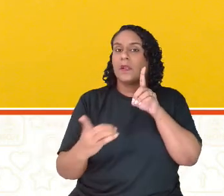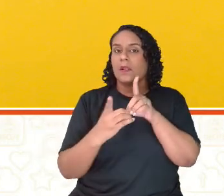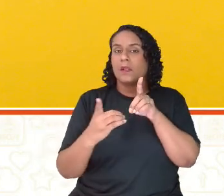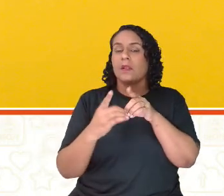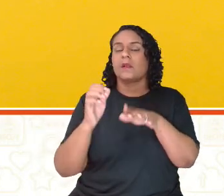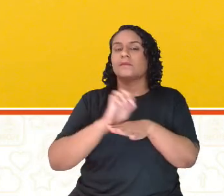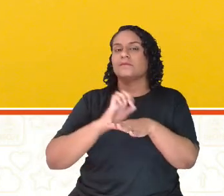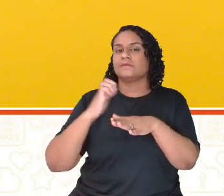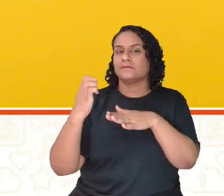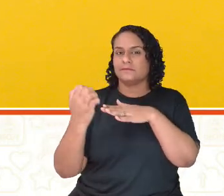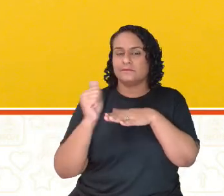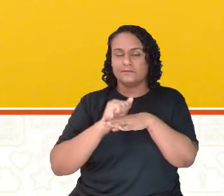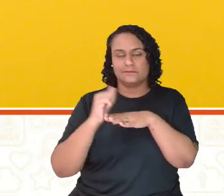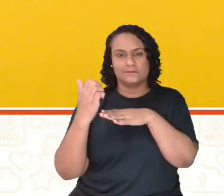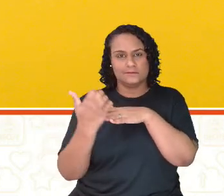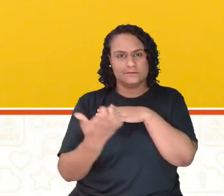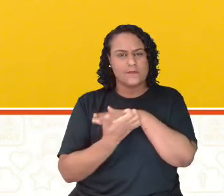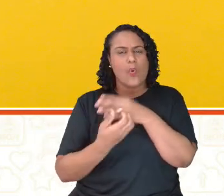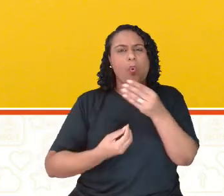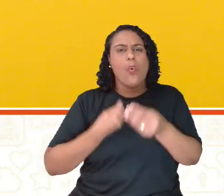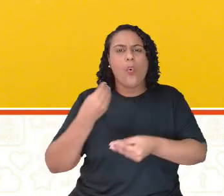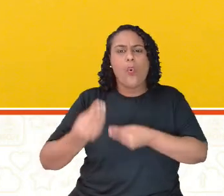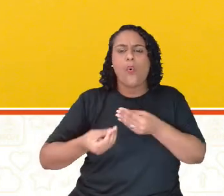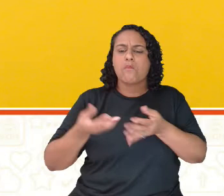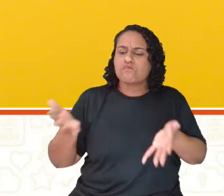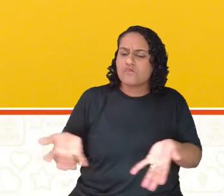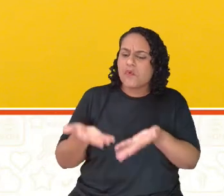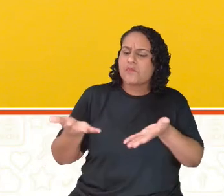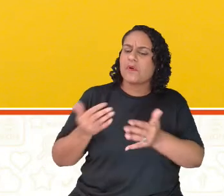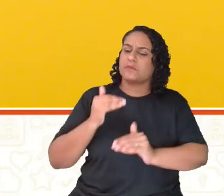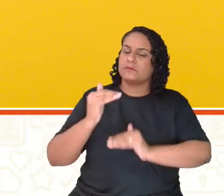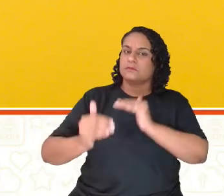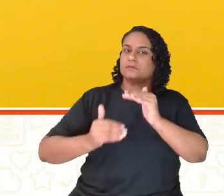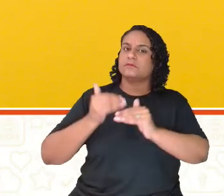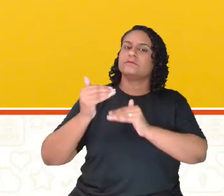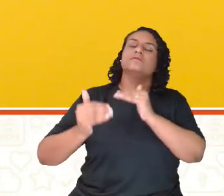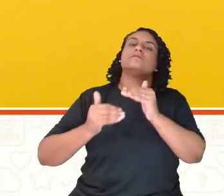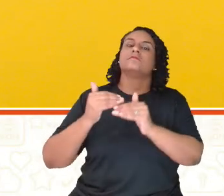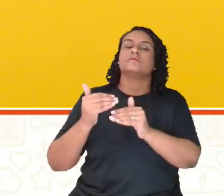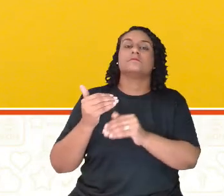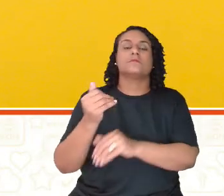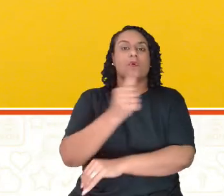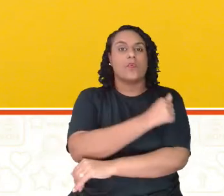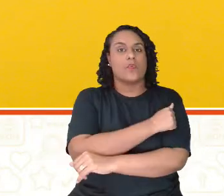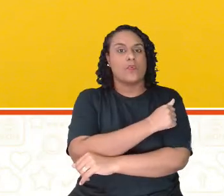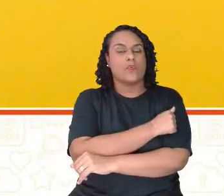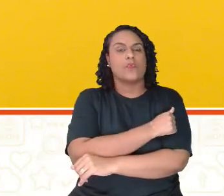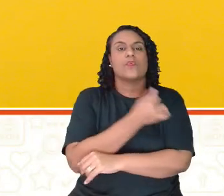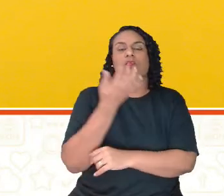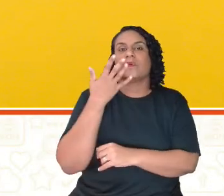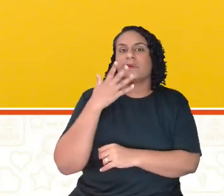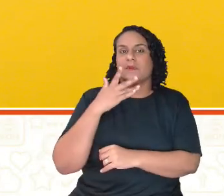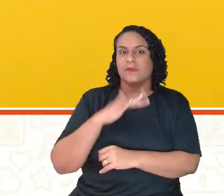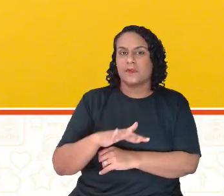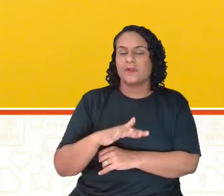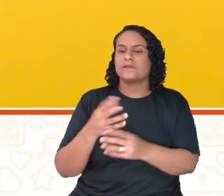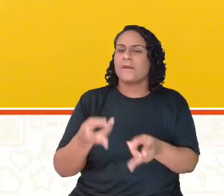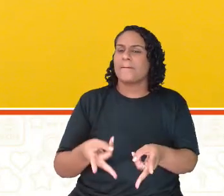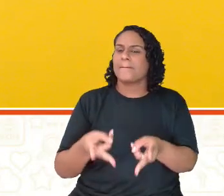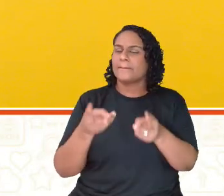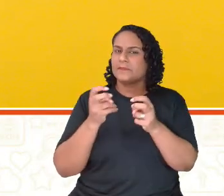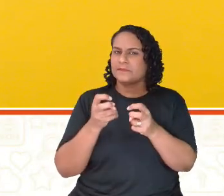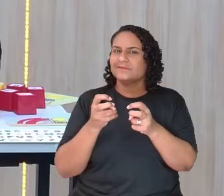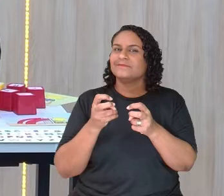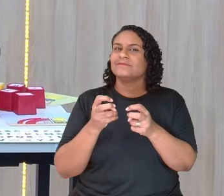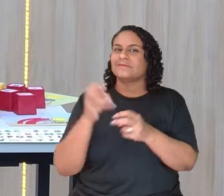do AEE. Como é que podemos desenvolver e oferecer para que o estudante, para que essa criança, ela perceba